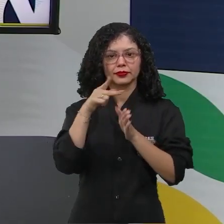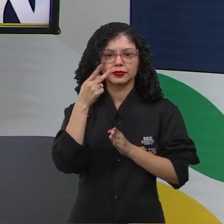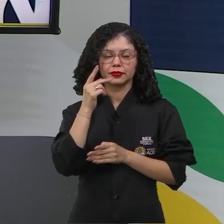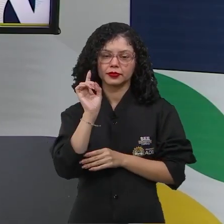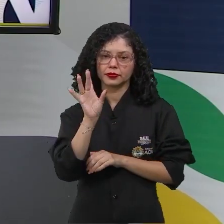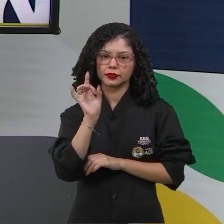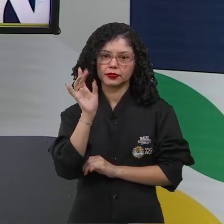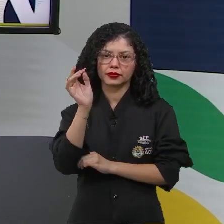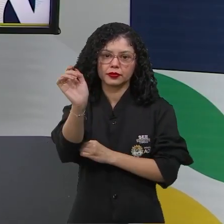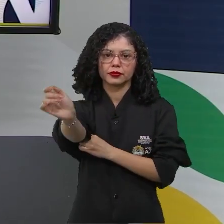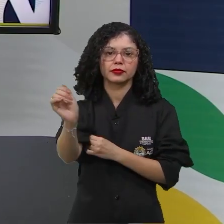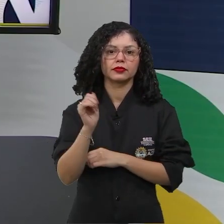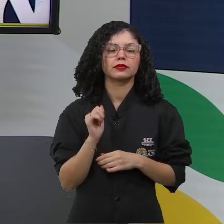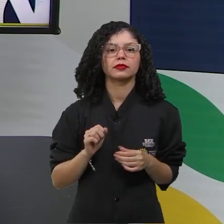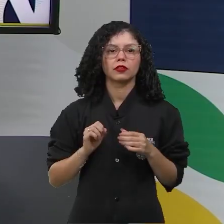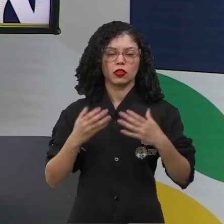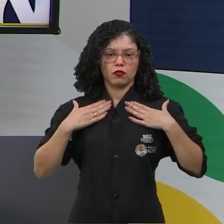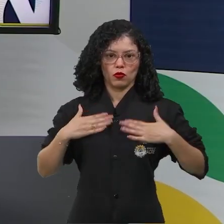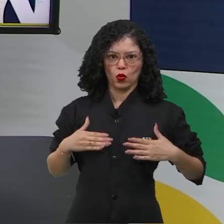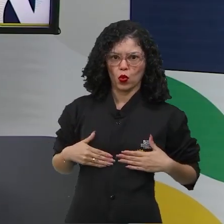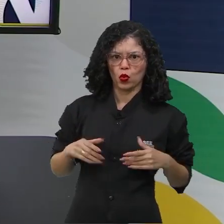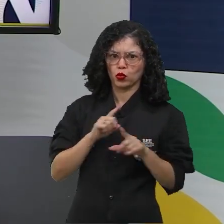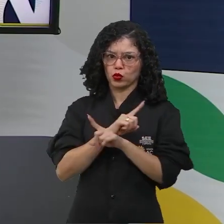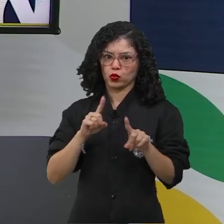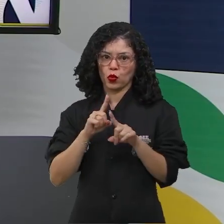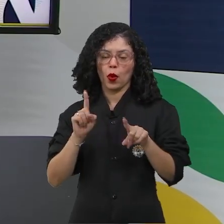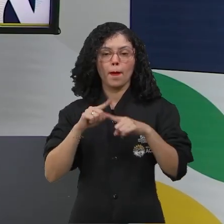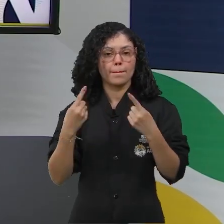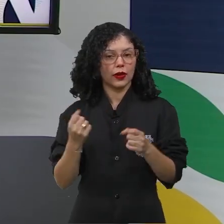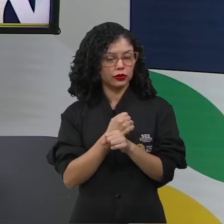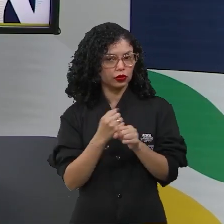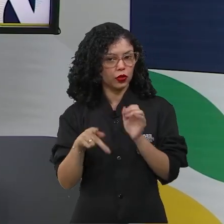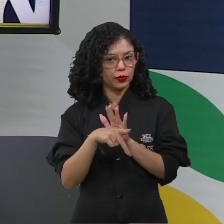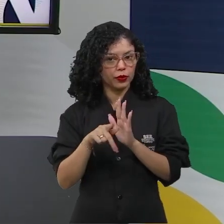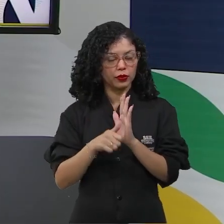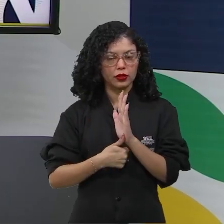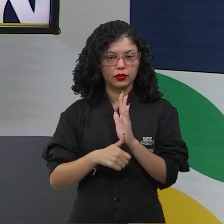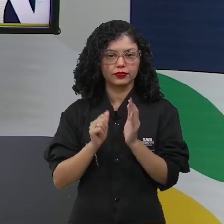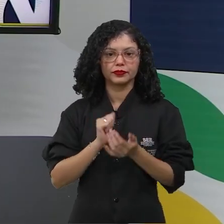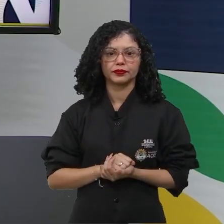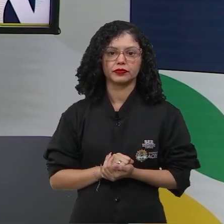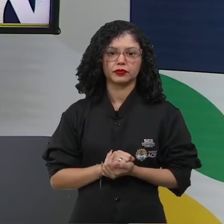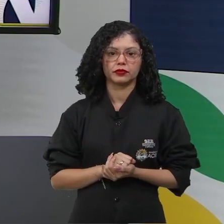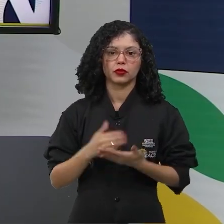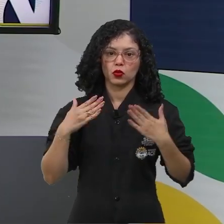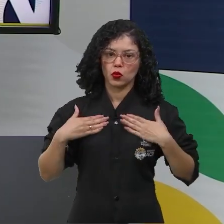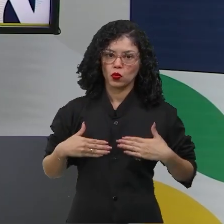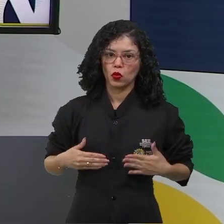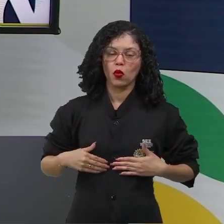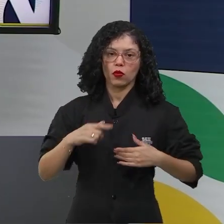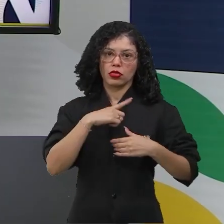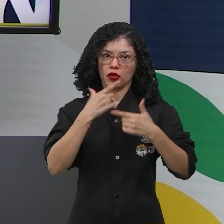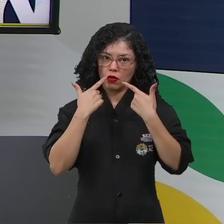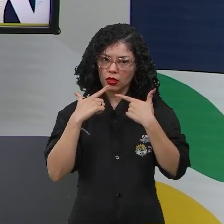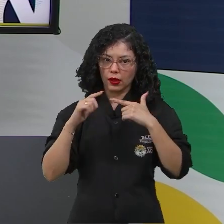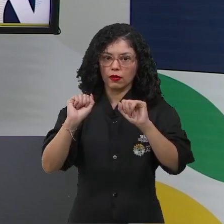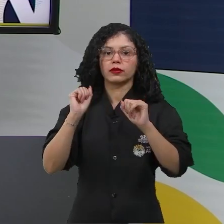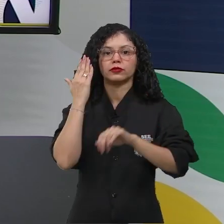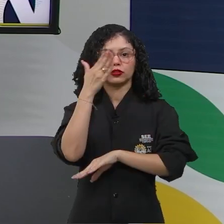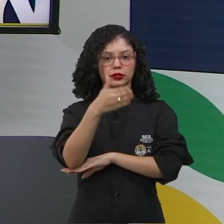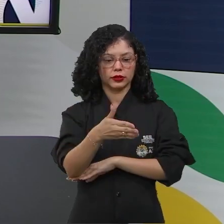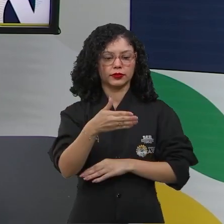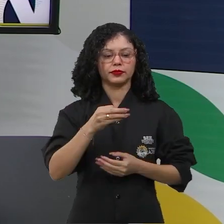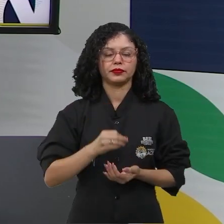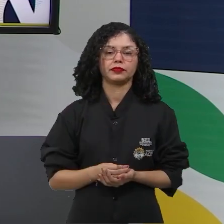falando apenas da carne, a gente está falando da sua construção identitária. Então, o corpo tem uma linguagem, tem um